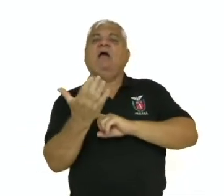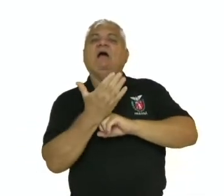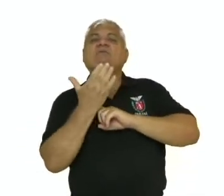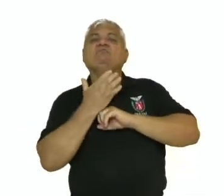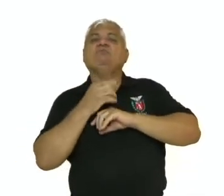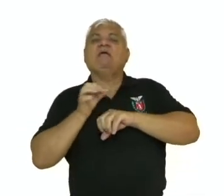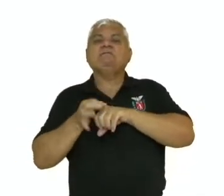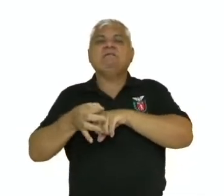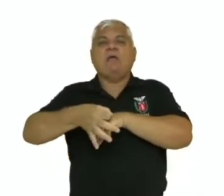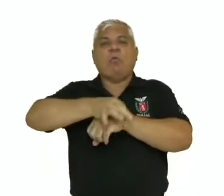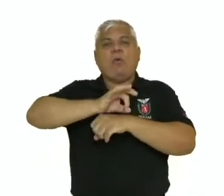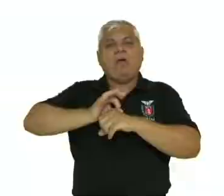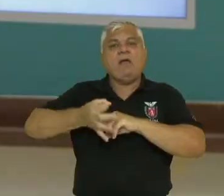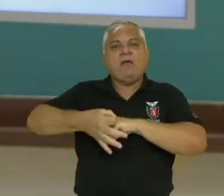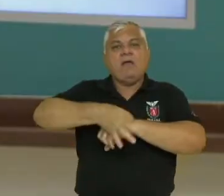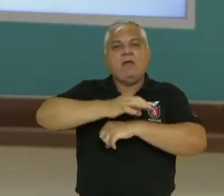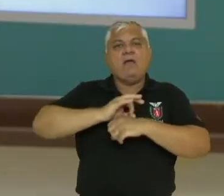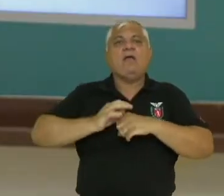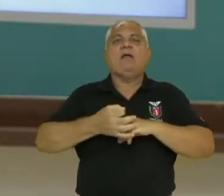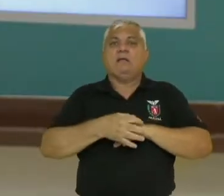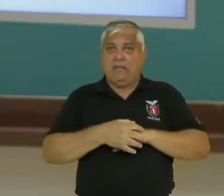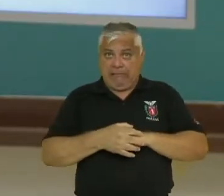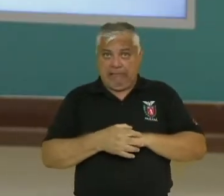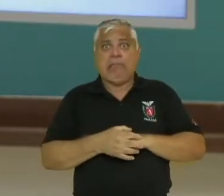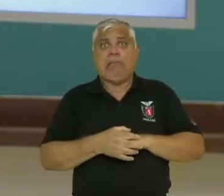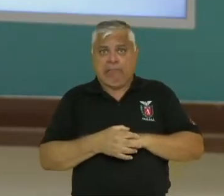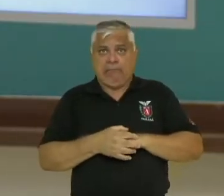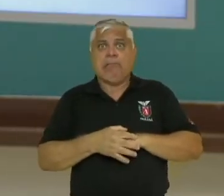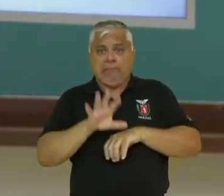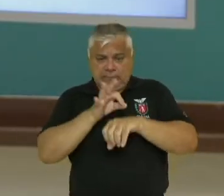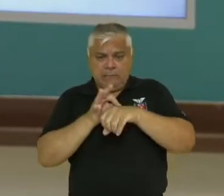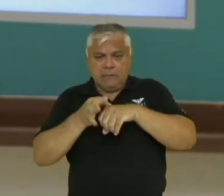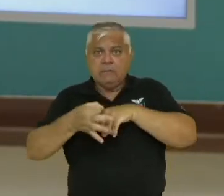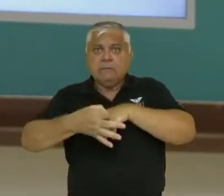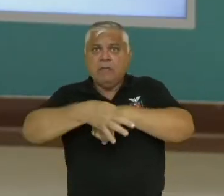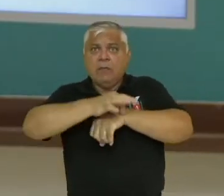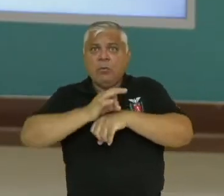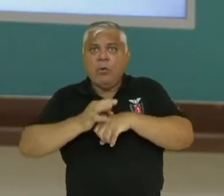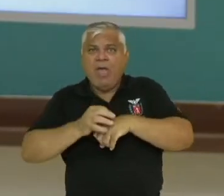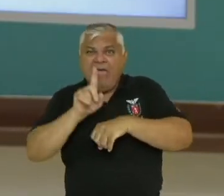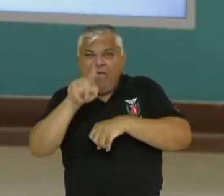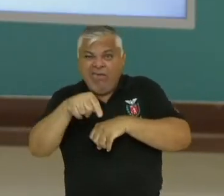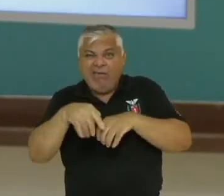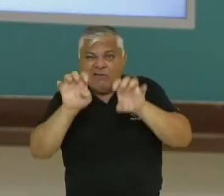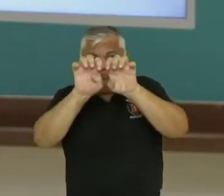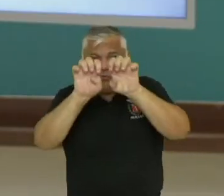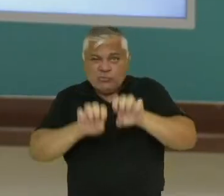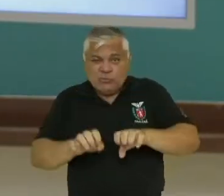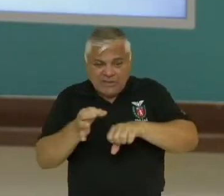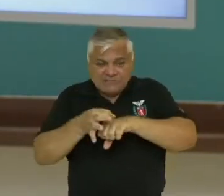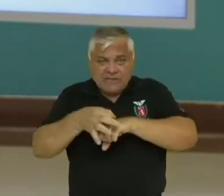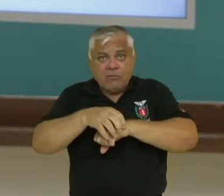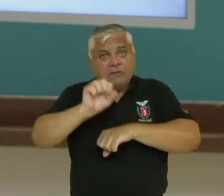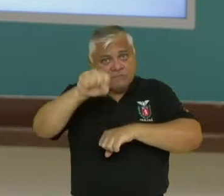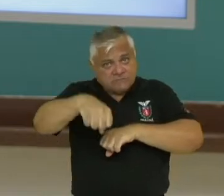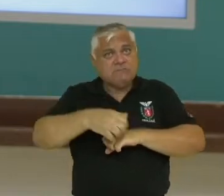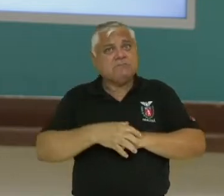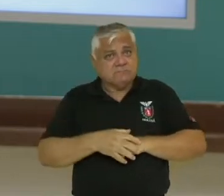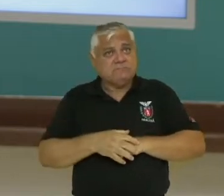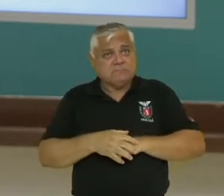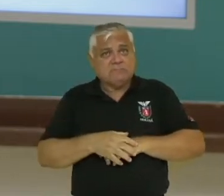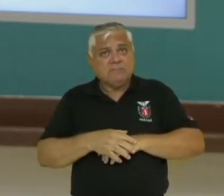celulares. Opa! Membrana celular, Fabiano? A membrana celular não é uma estrutura das células? Sim, a